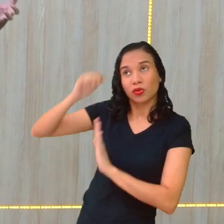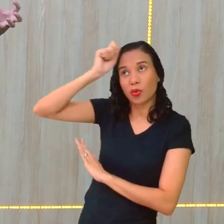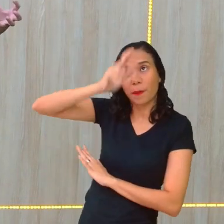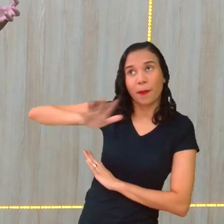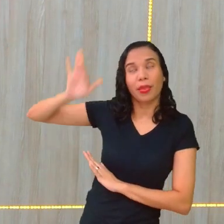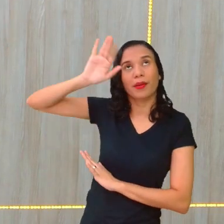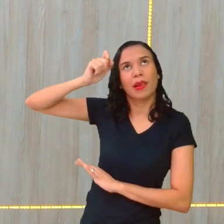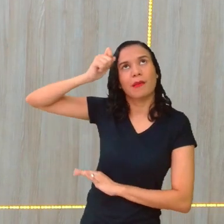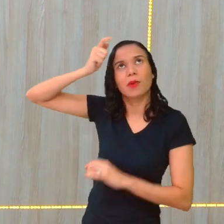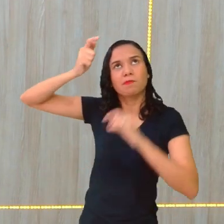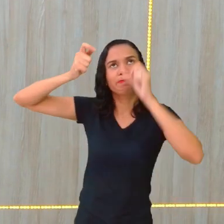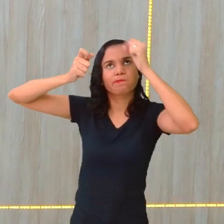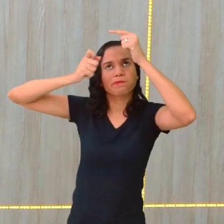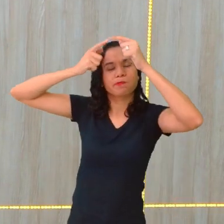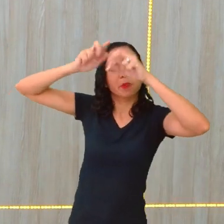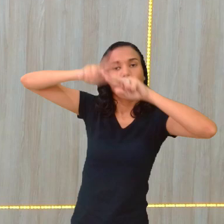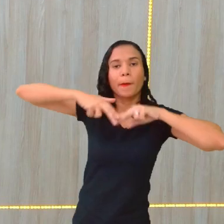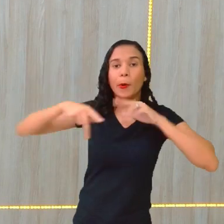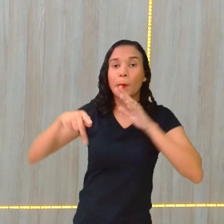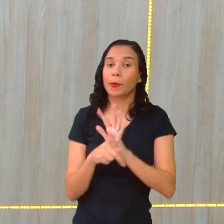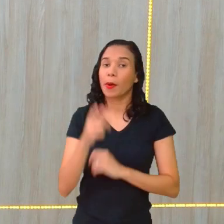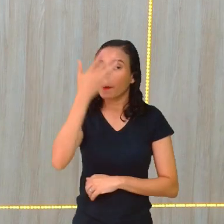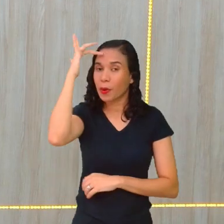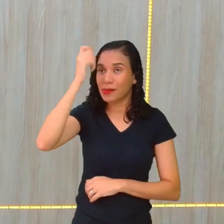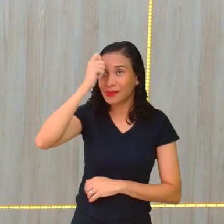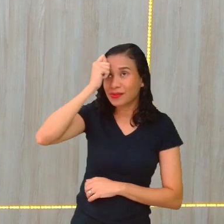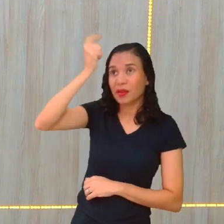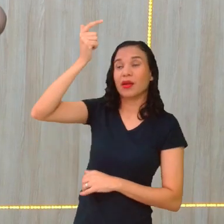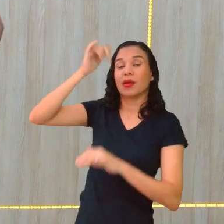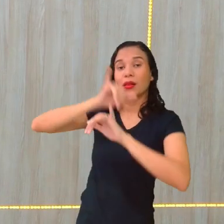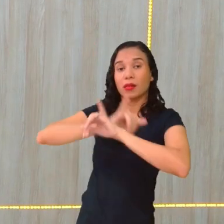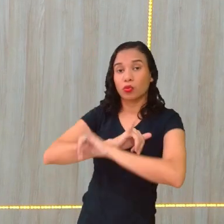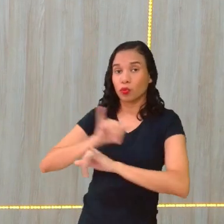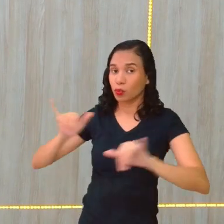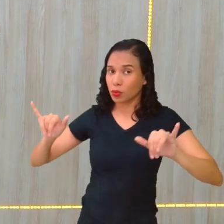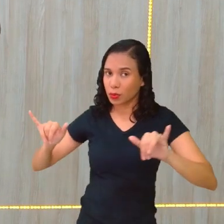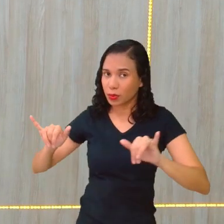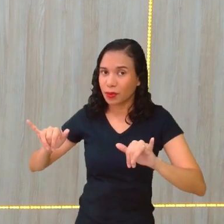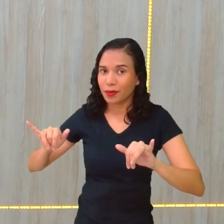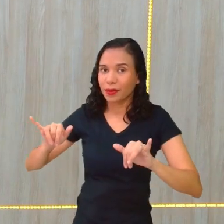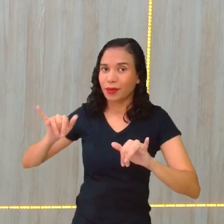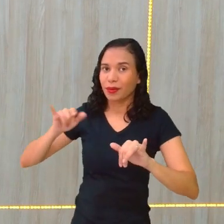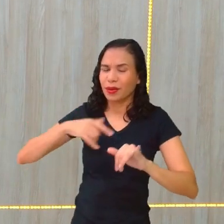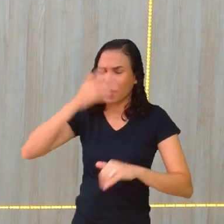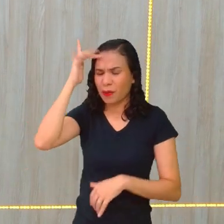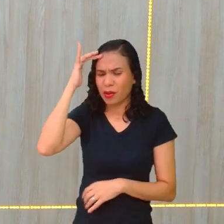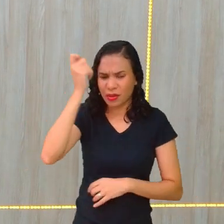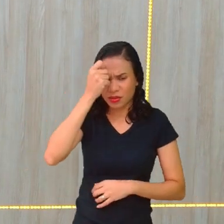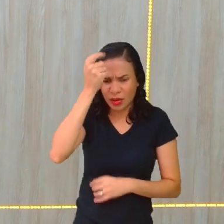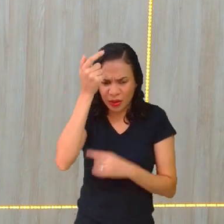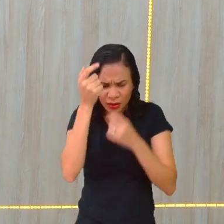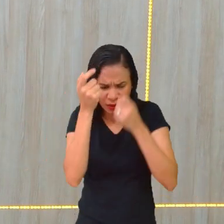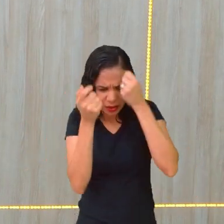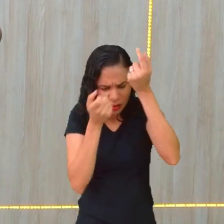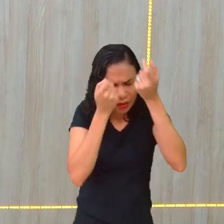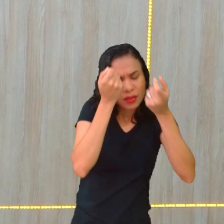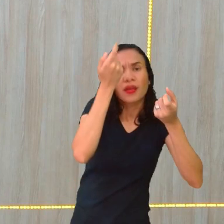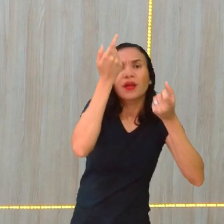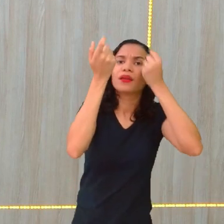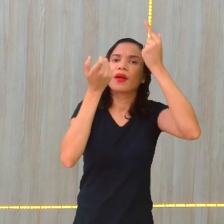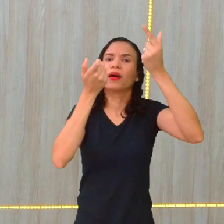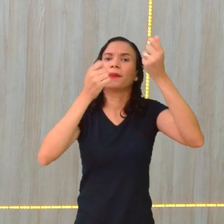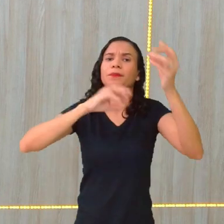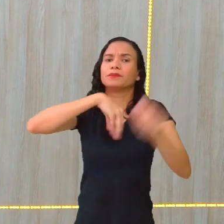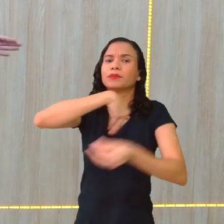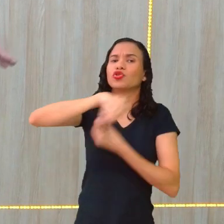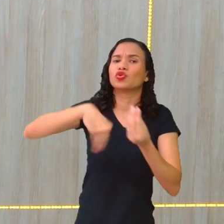é inventivo. Então, a partir do momento em que eu crio uma notícia que está inventando, né, eu vou mexer ali